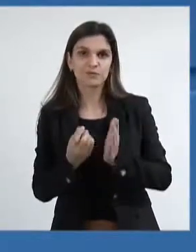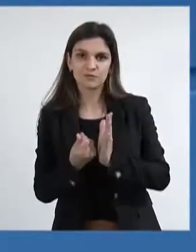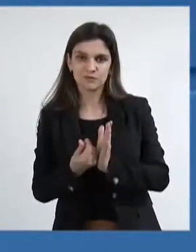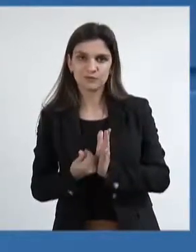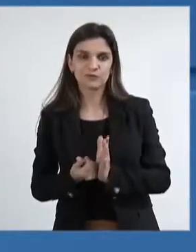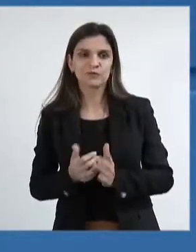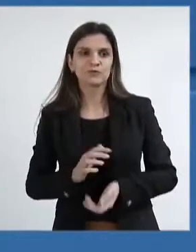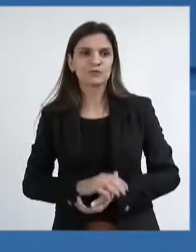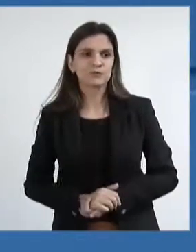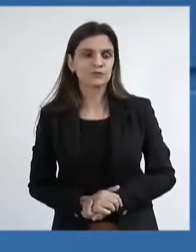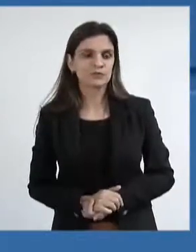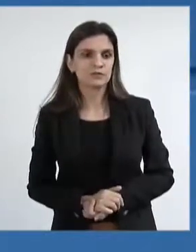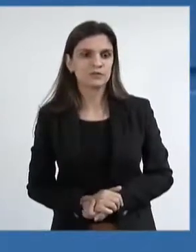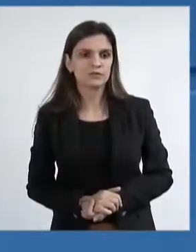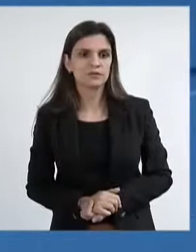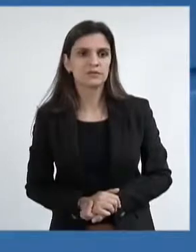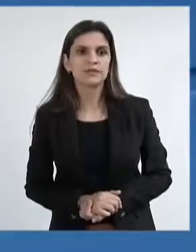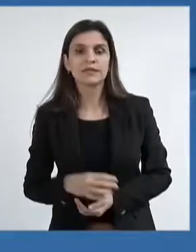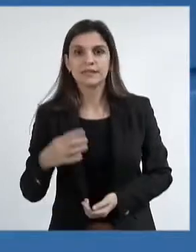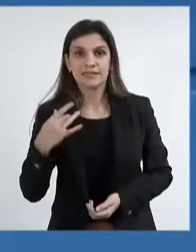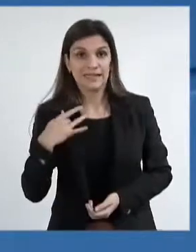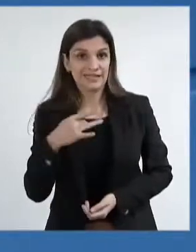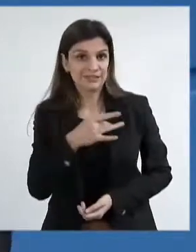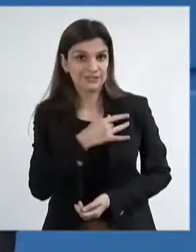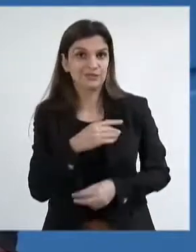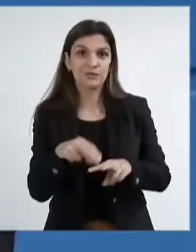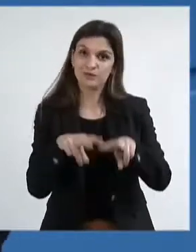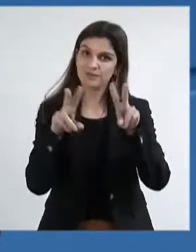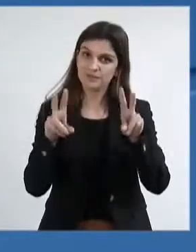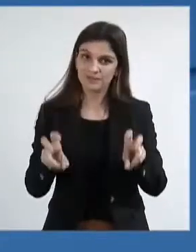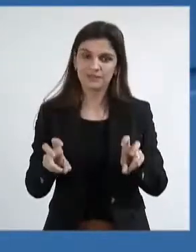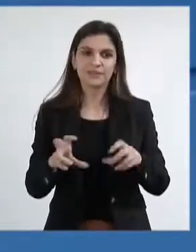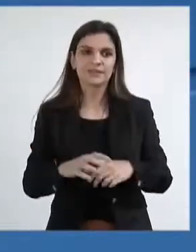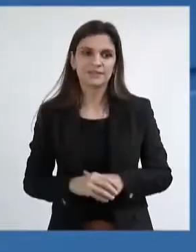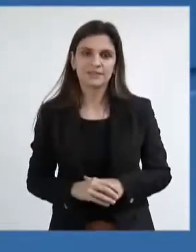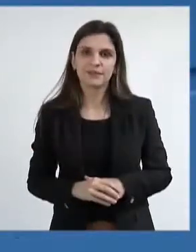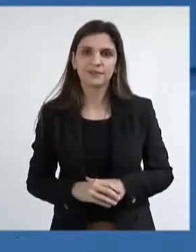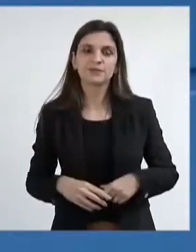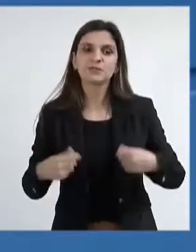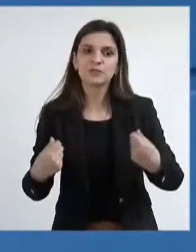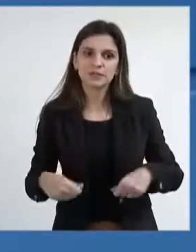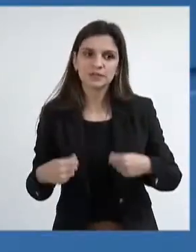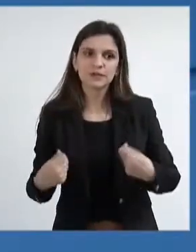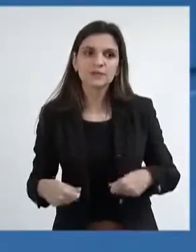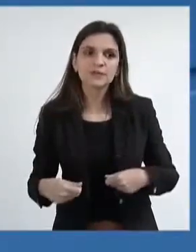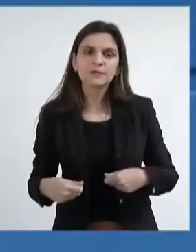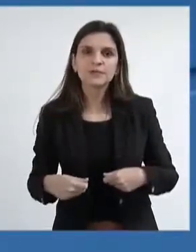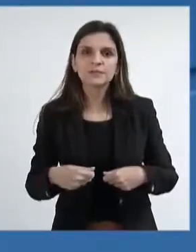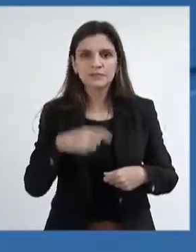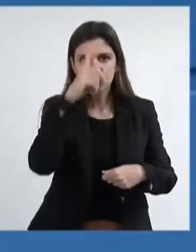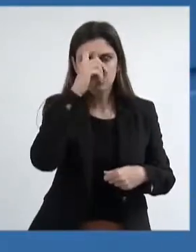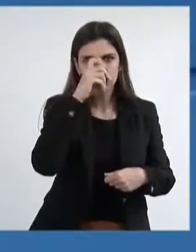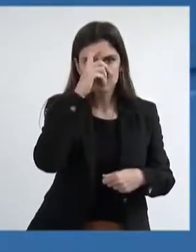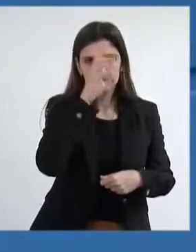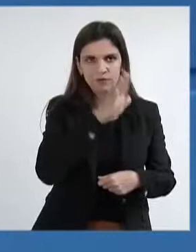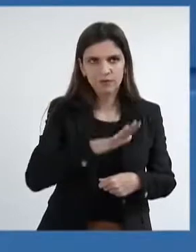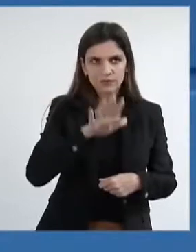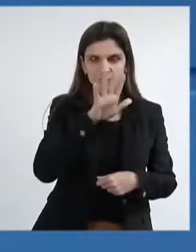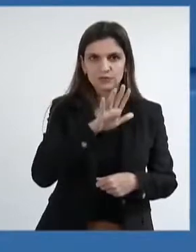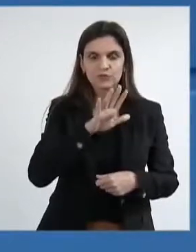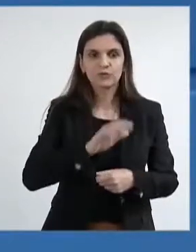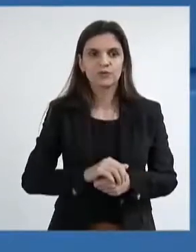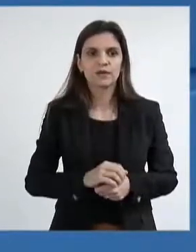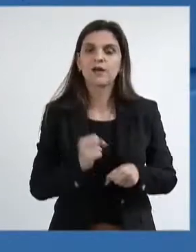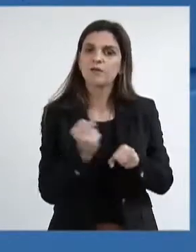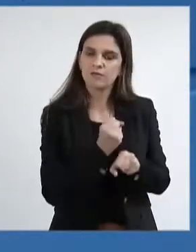relação à saúde, nós temos que realmente, eu sei que isso não é o suficiente para poder... o hospital regional é uma necessidade, é uma obra